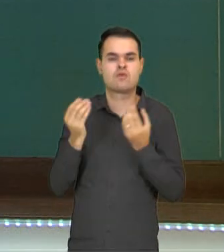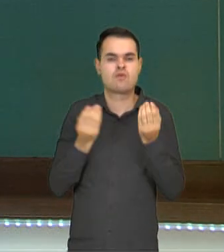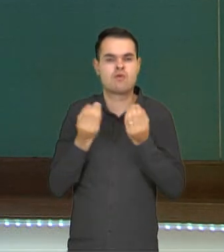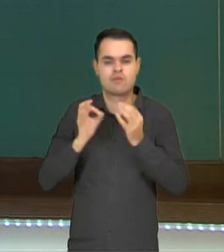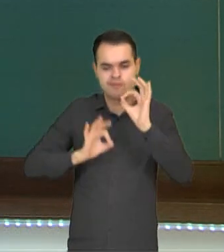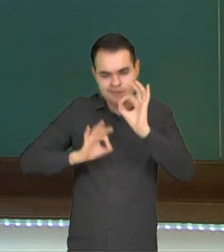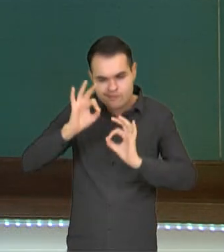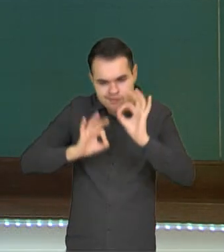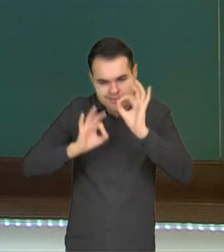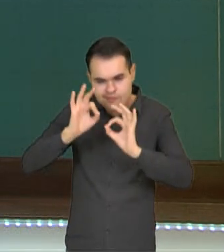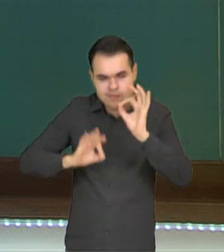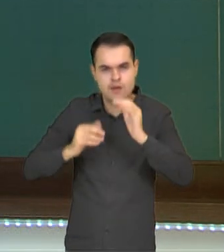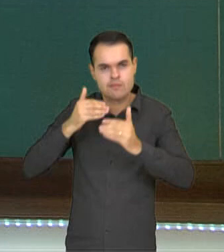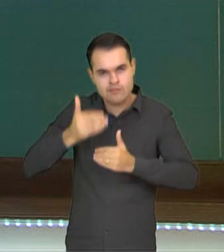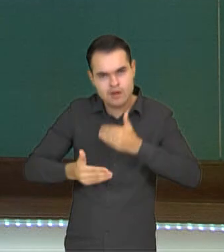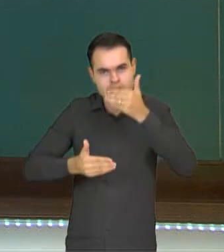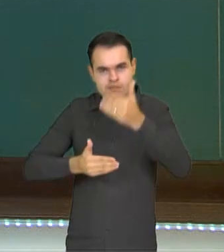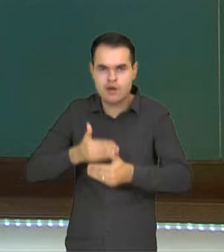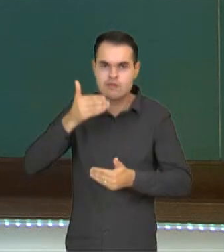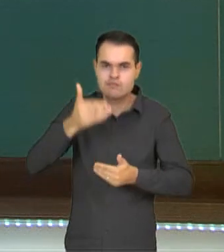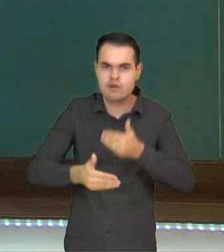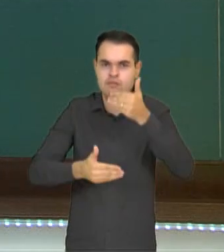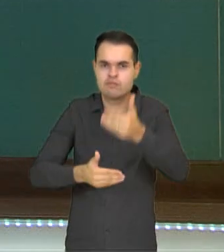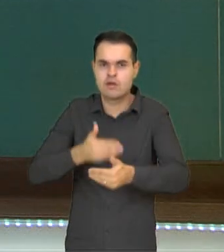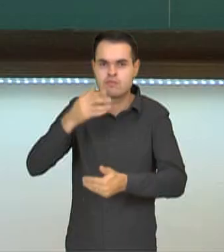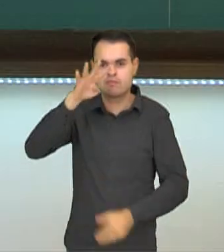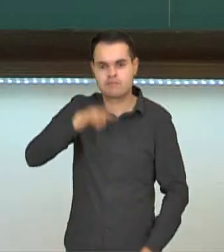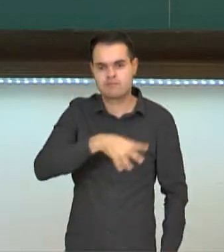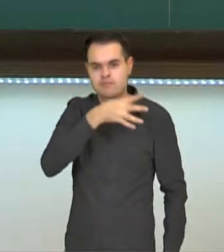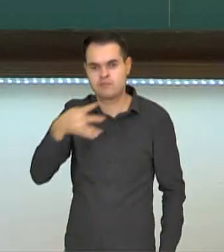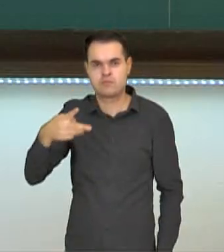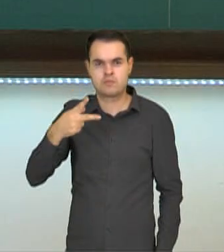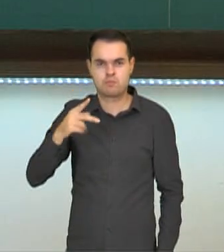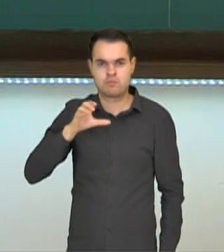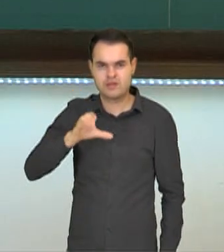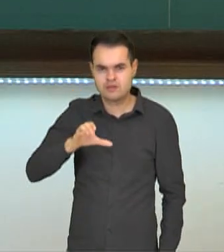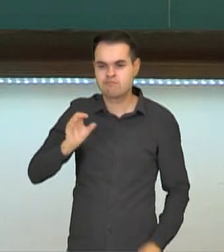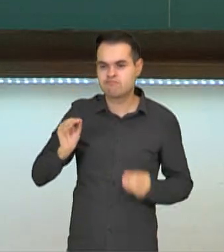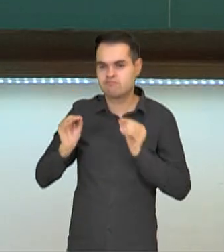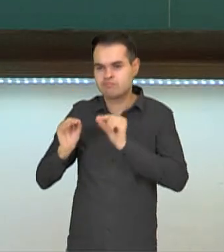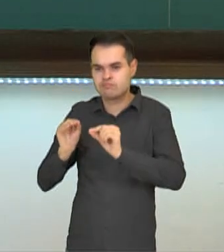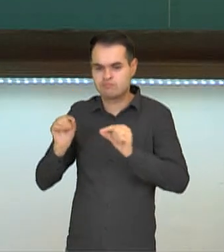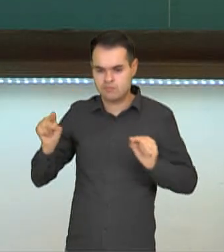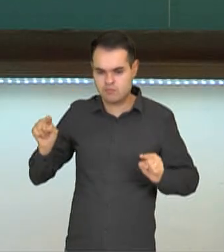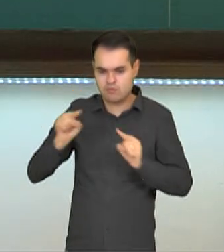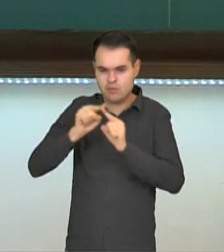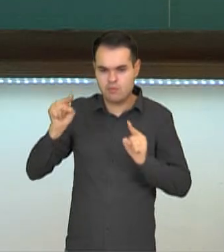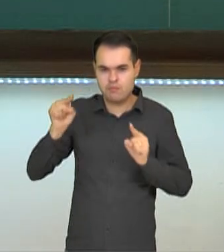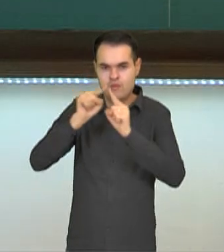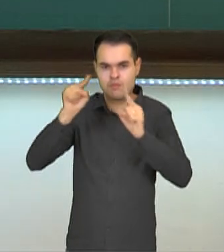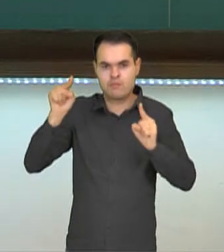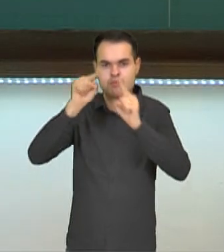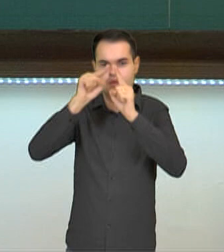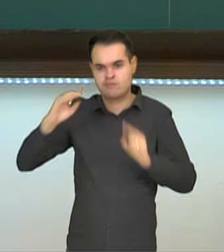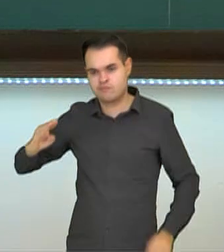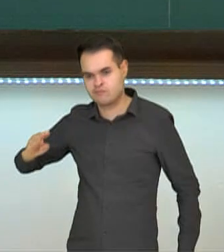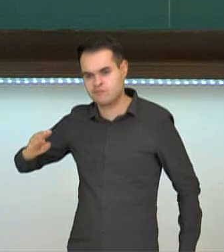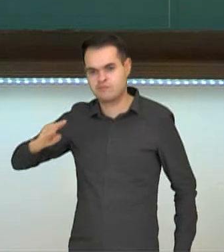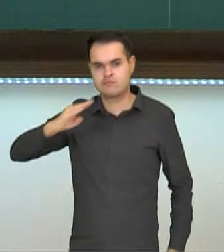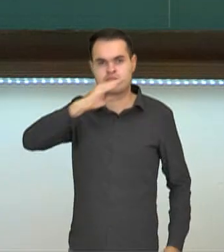construímos o gráfico passo a passo lá no plano cartesiano, colocando pontinho por pontinho e construindo esse gráfico, né,